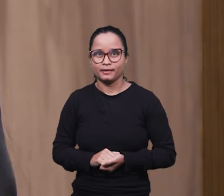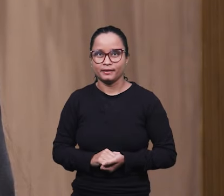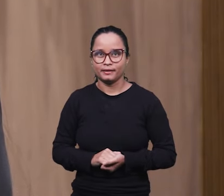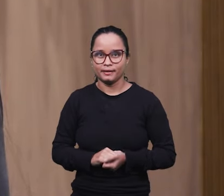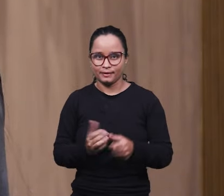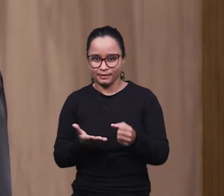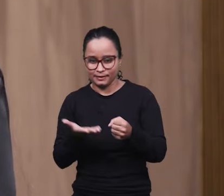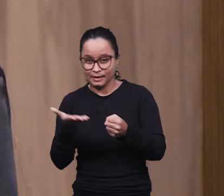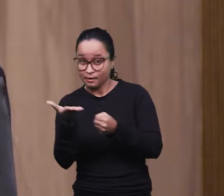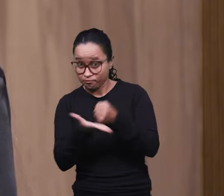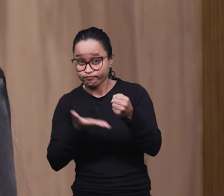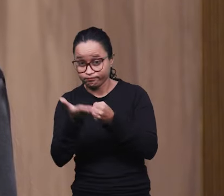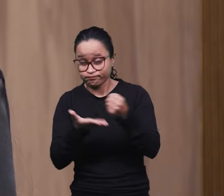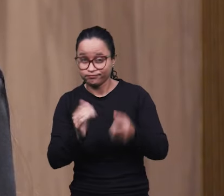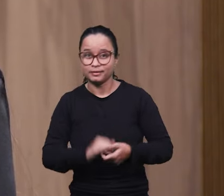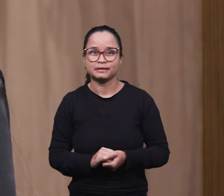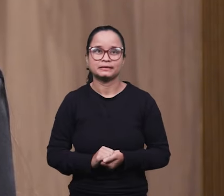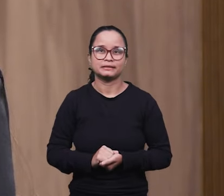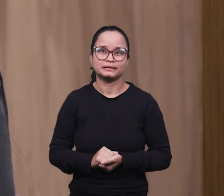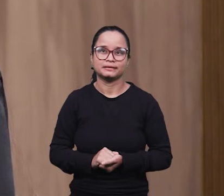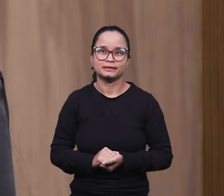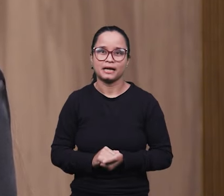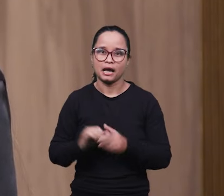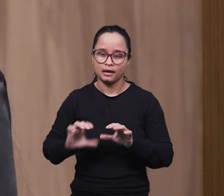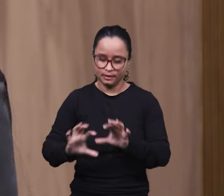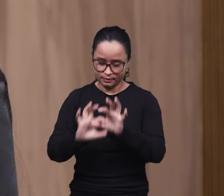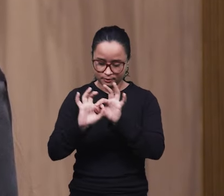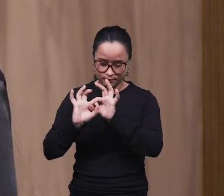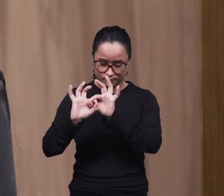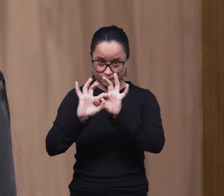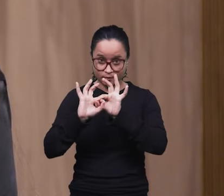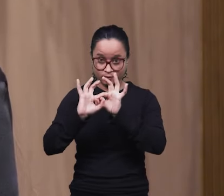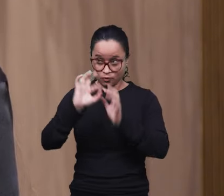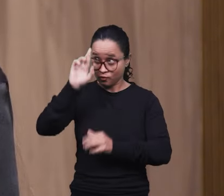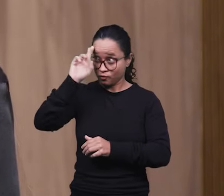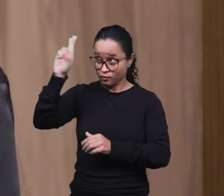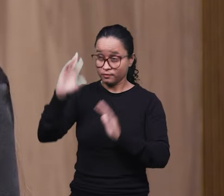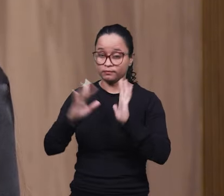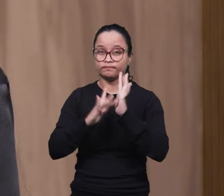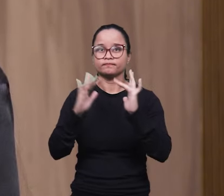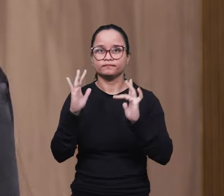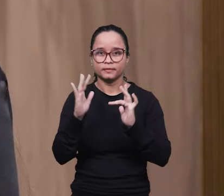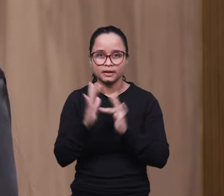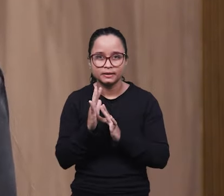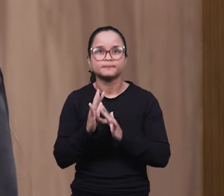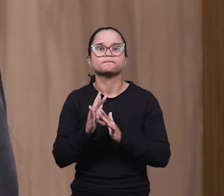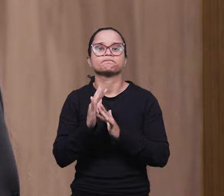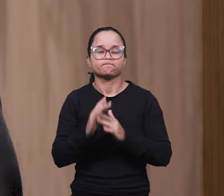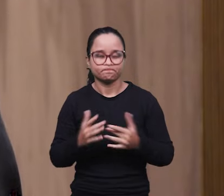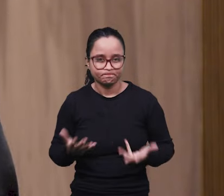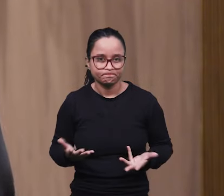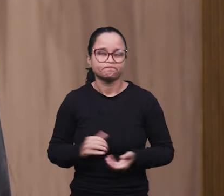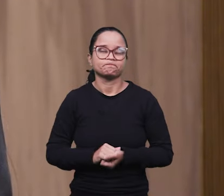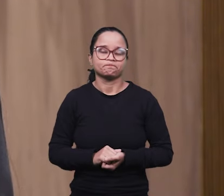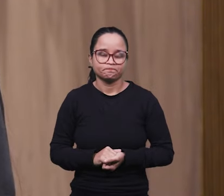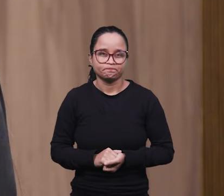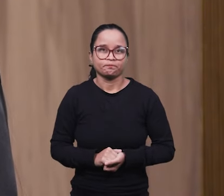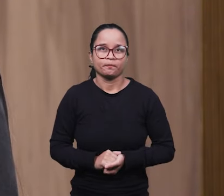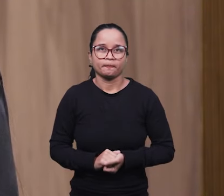a base é estar em comunhão com o Senhor Jesus né Isso